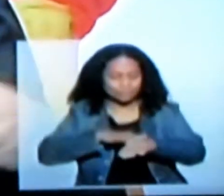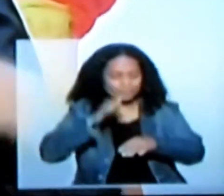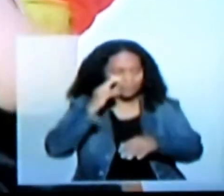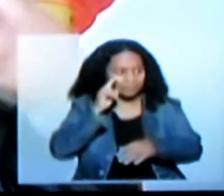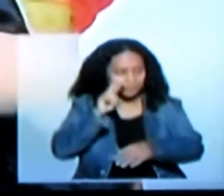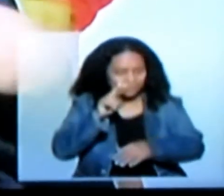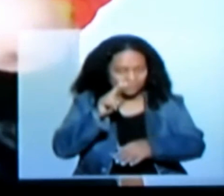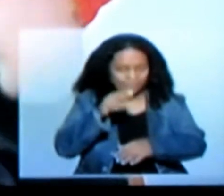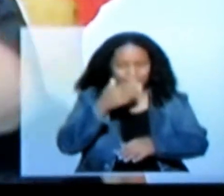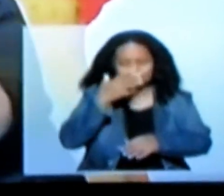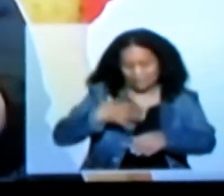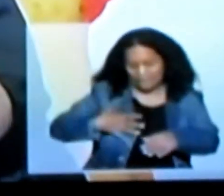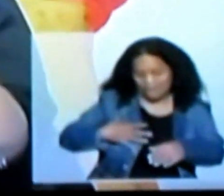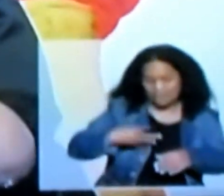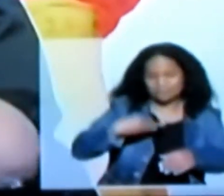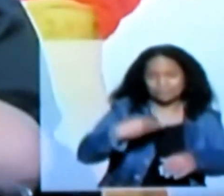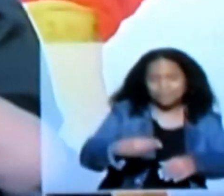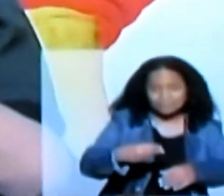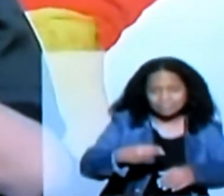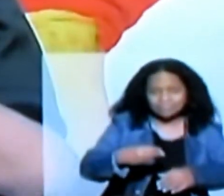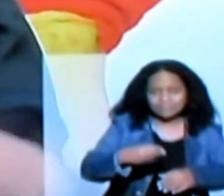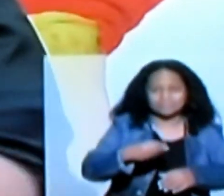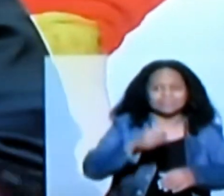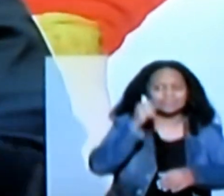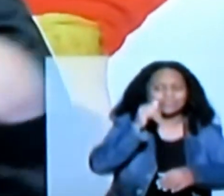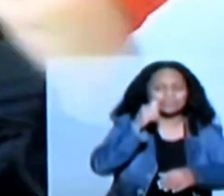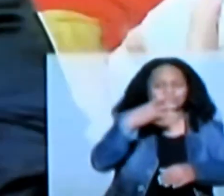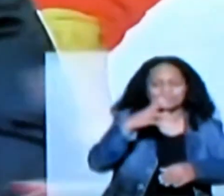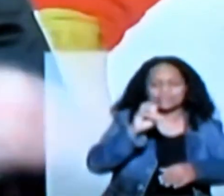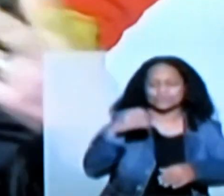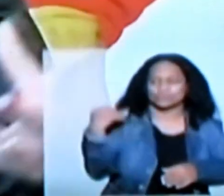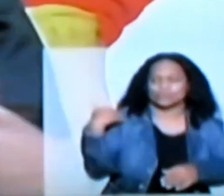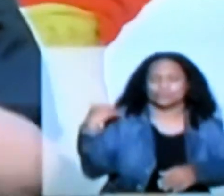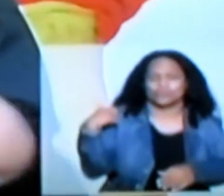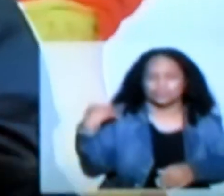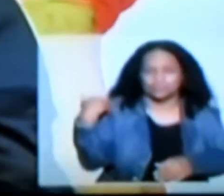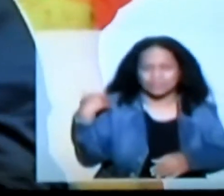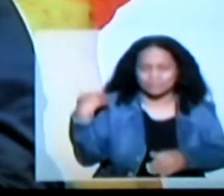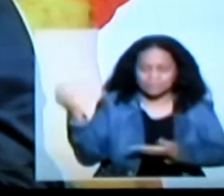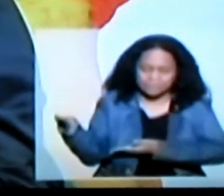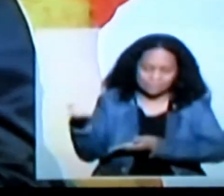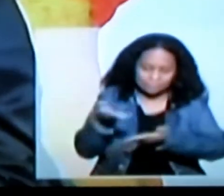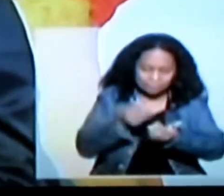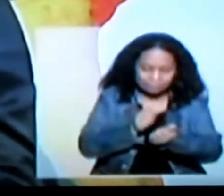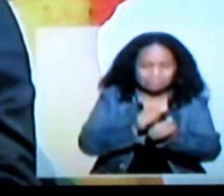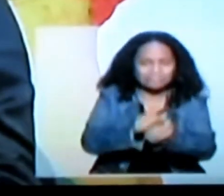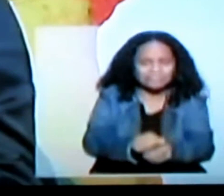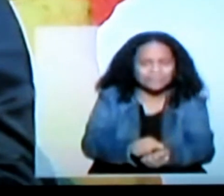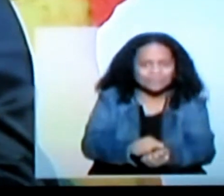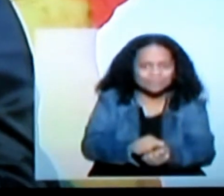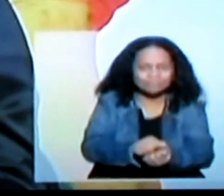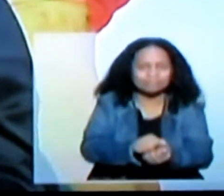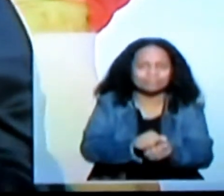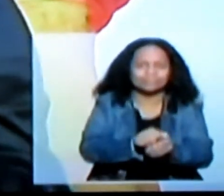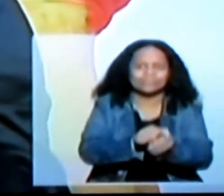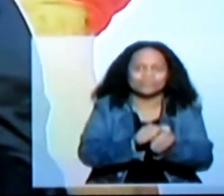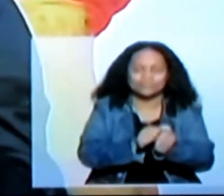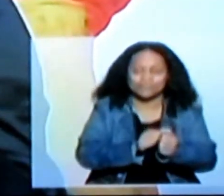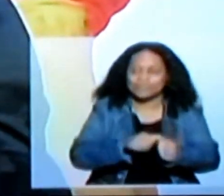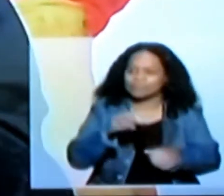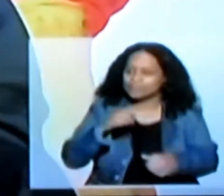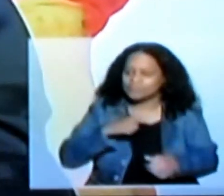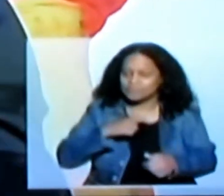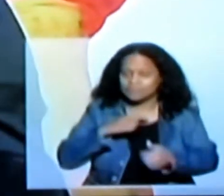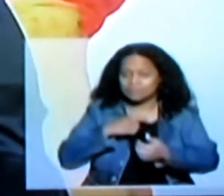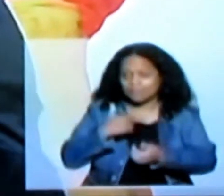Você pega desde a menina que é a filha da moça de 40, né? Da mulher de 40, que já tem 12, 13, começa a acompanhar teu canal porque a mãe acompanha, né? E